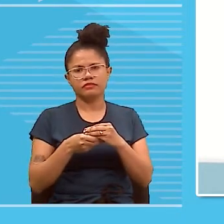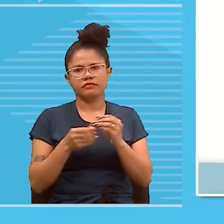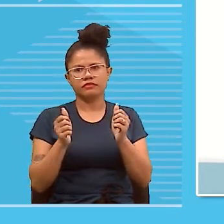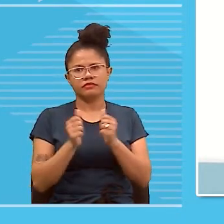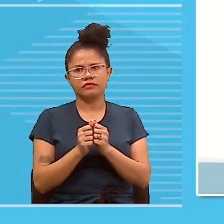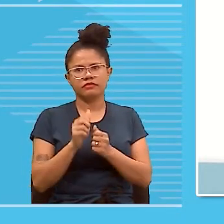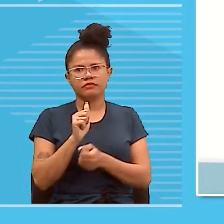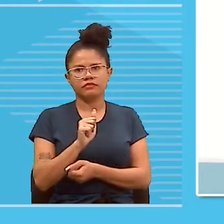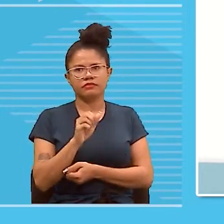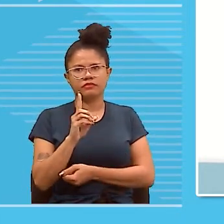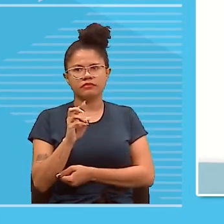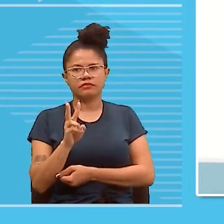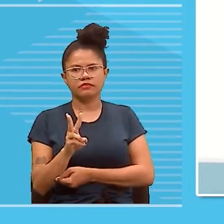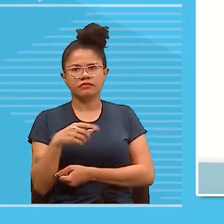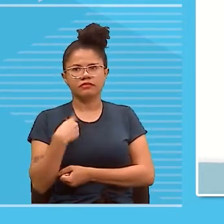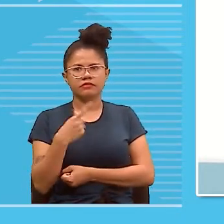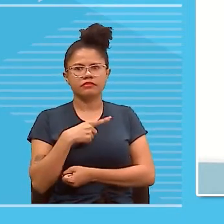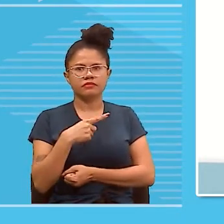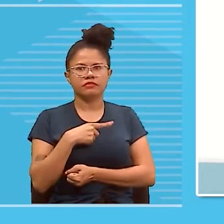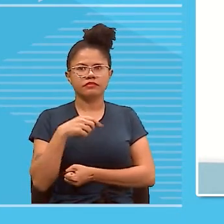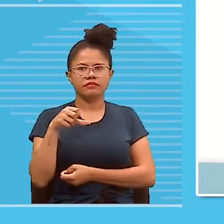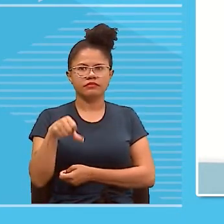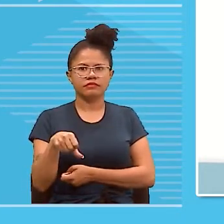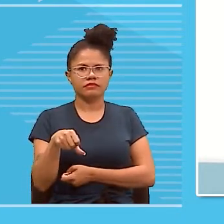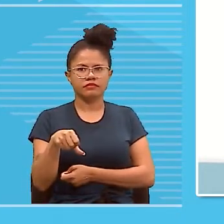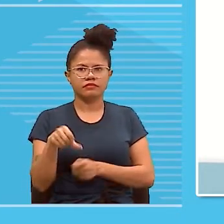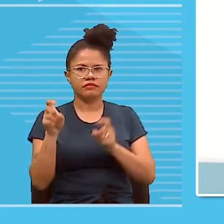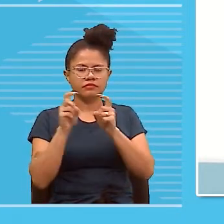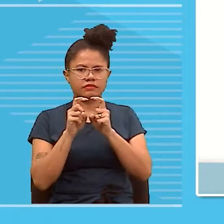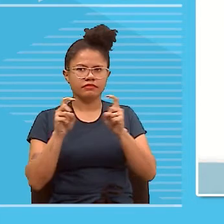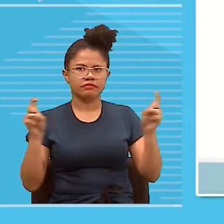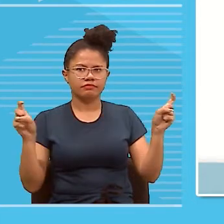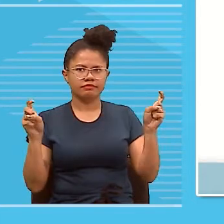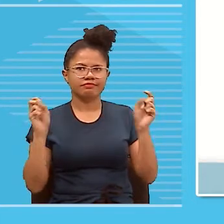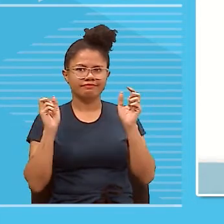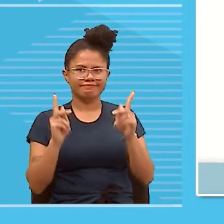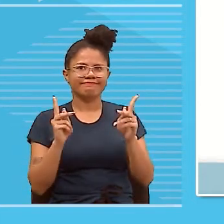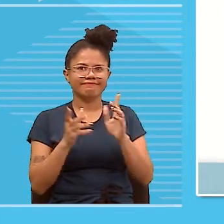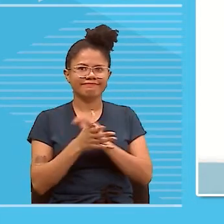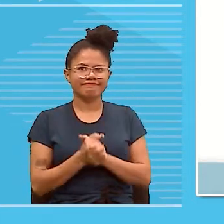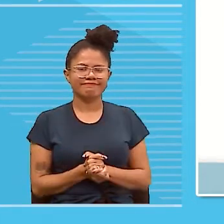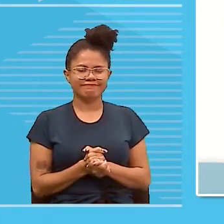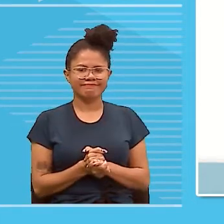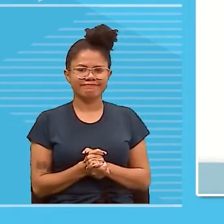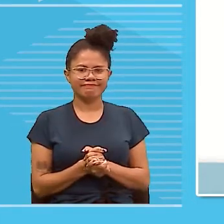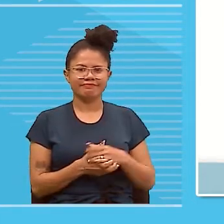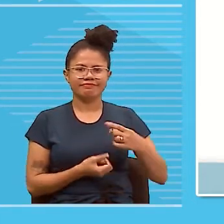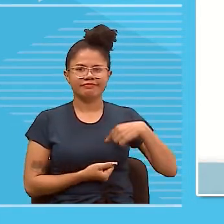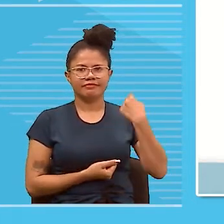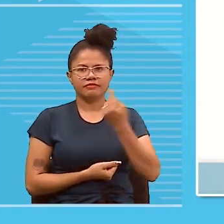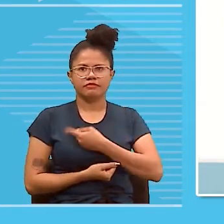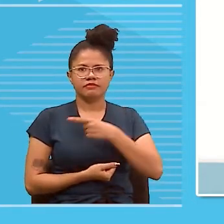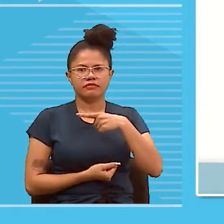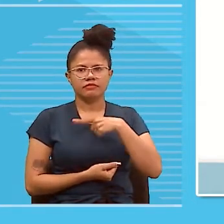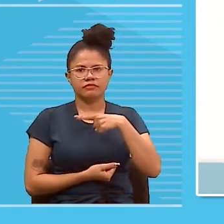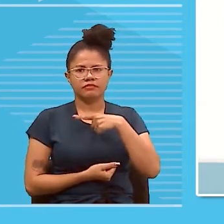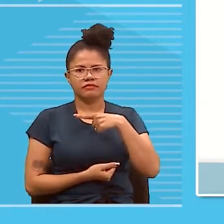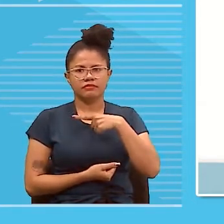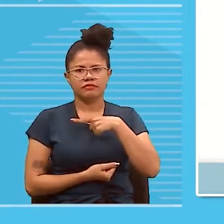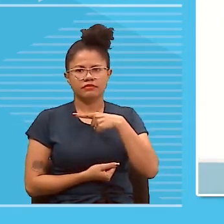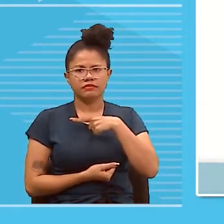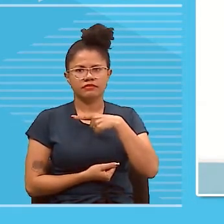teremos 9 orações subordinadas adverbiais nós temos as